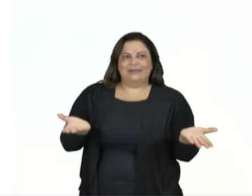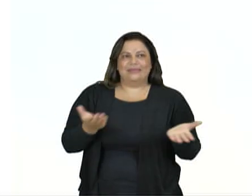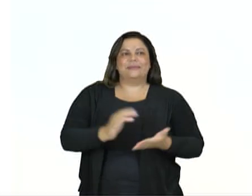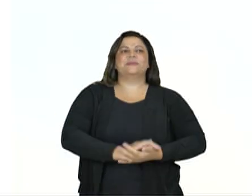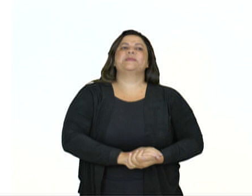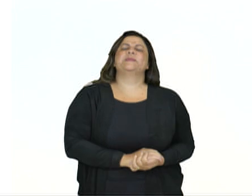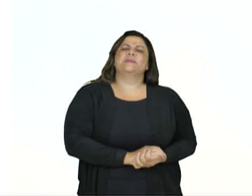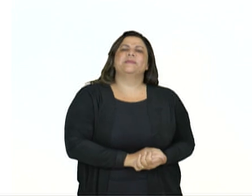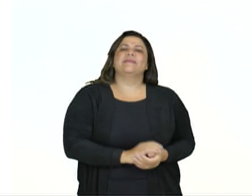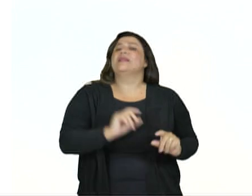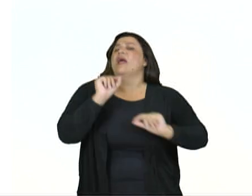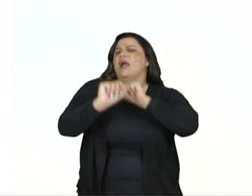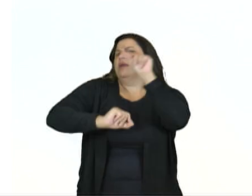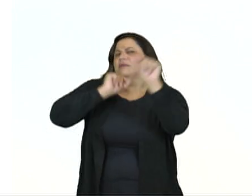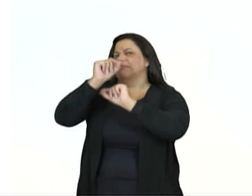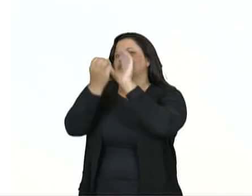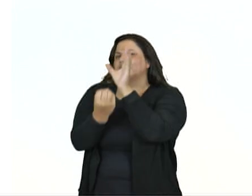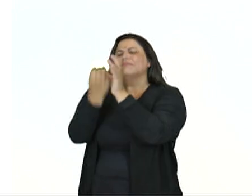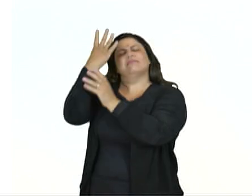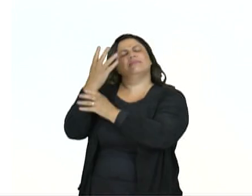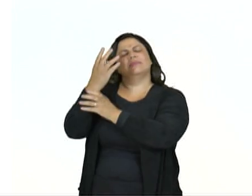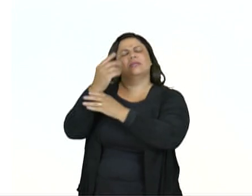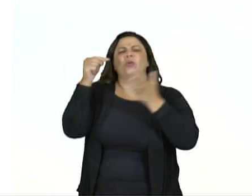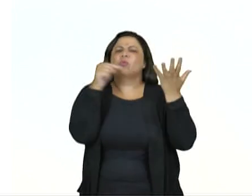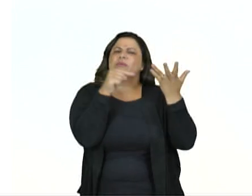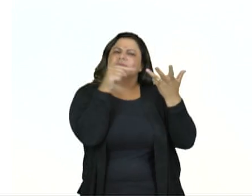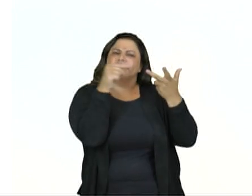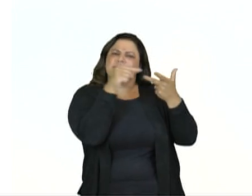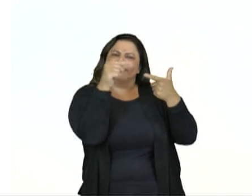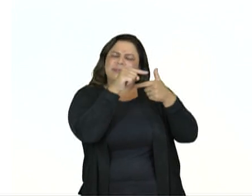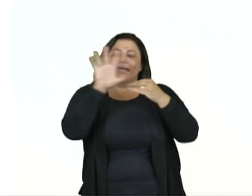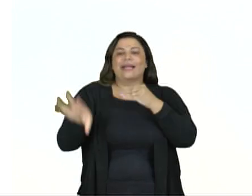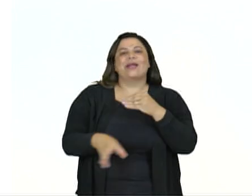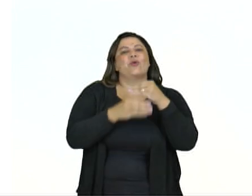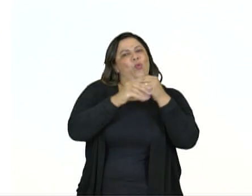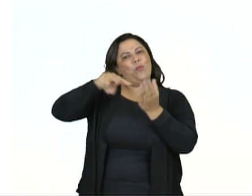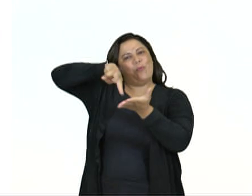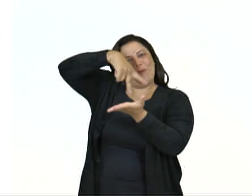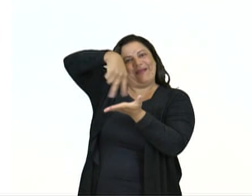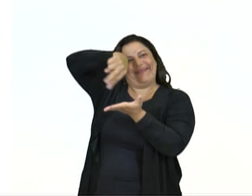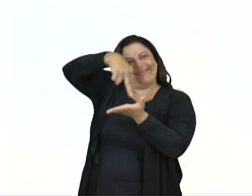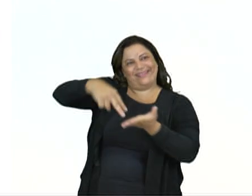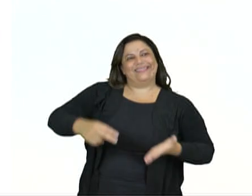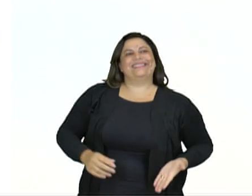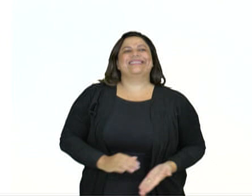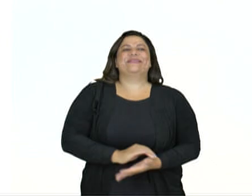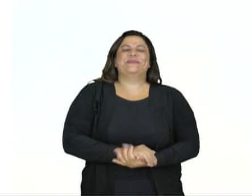Então, vamos descobrir quais elementos compõem a dança?